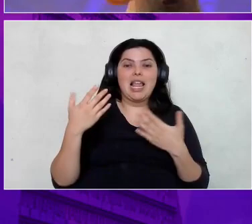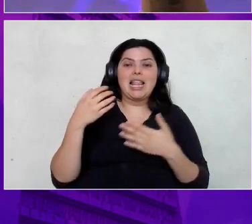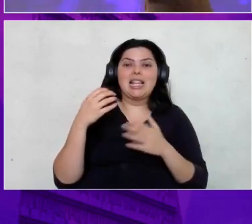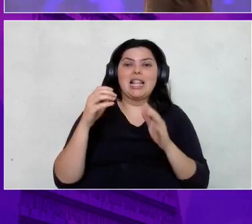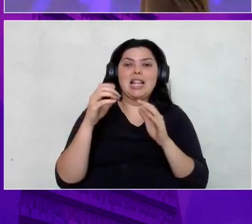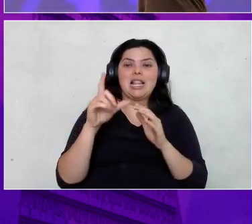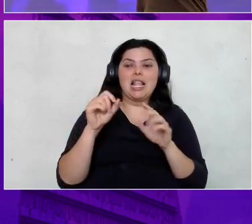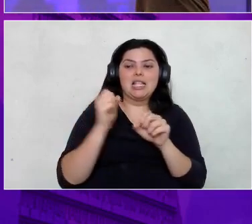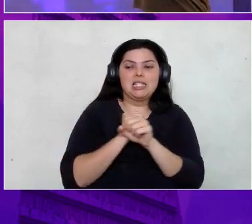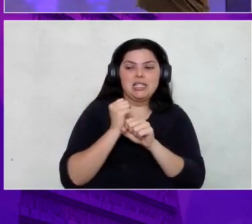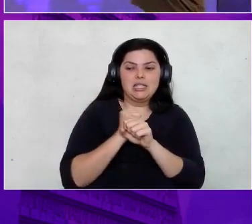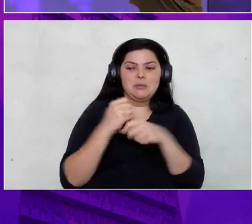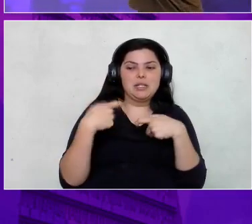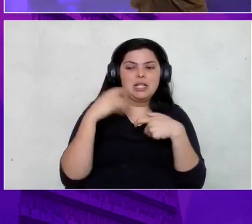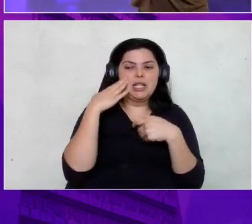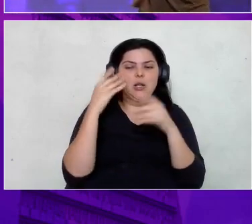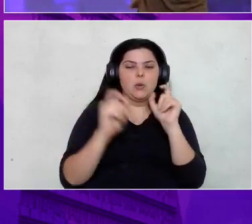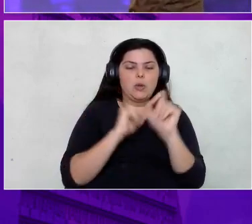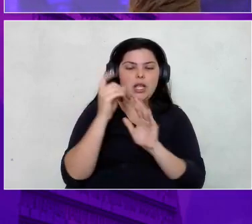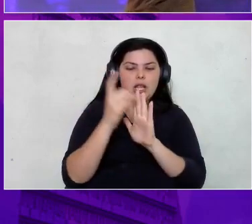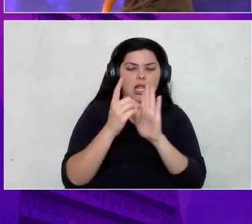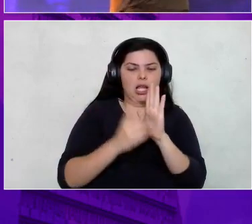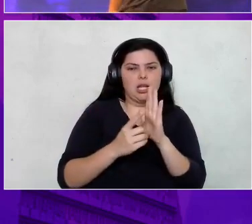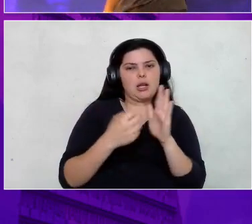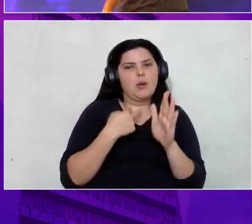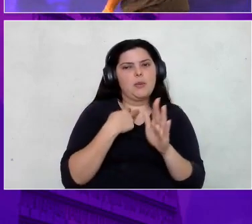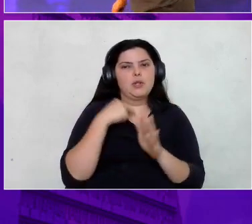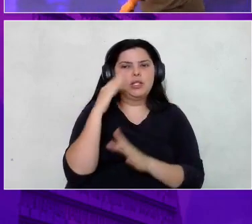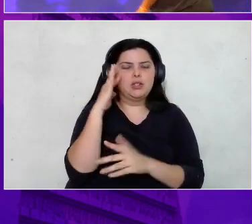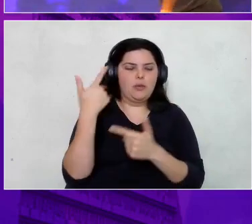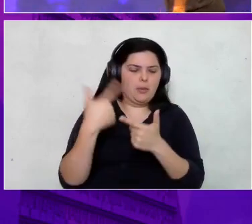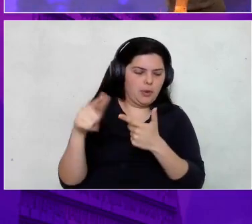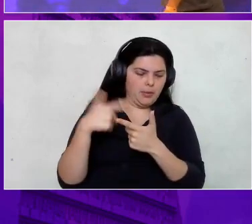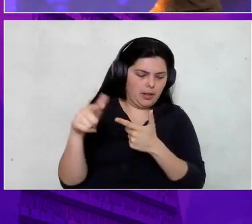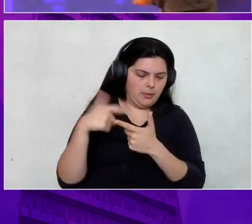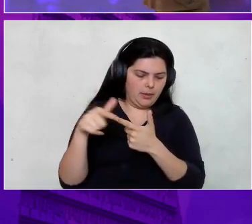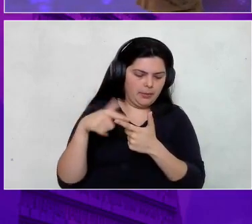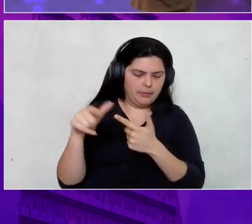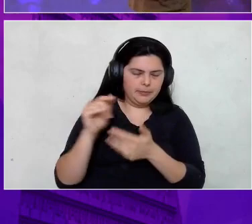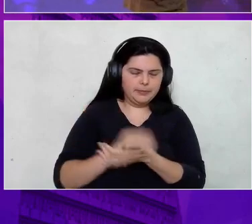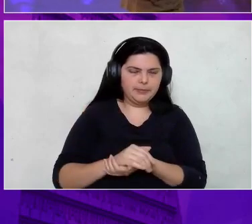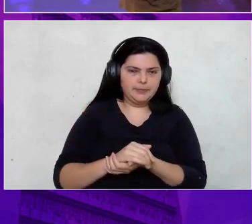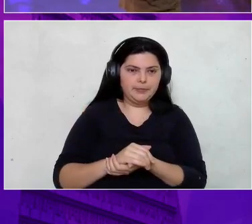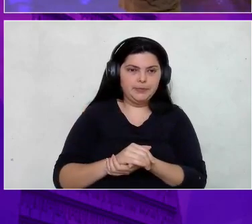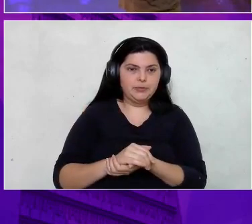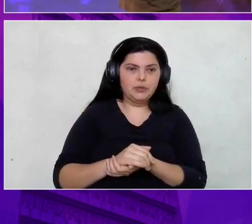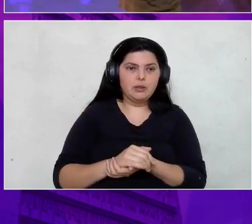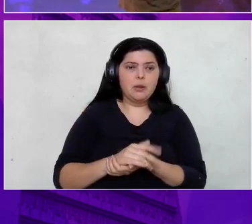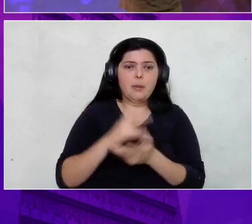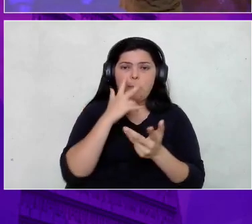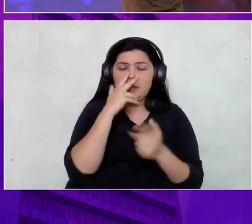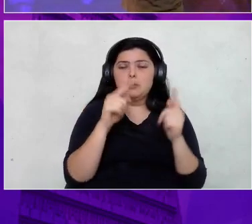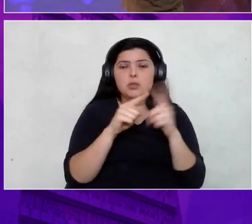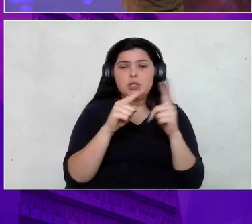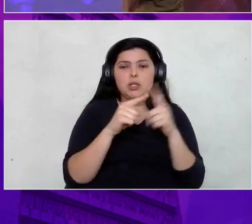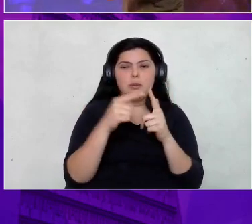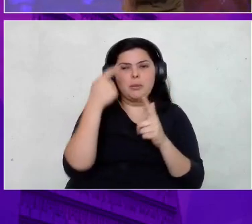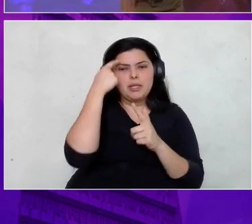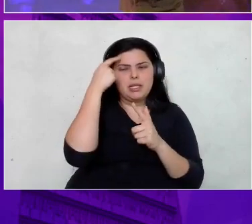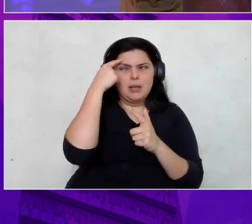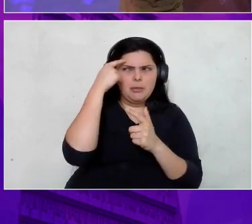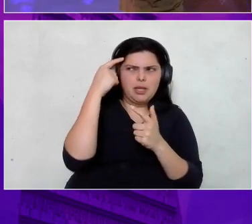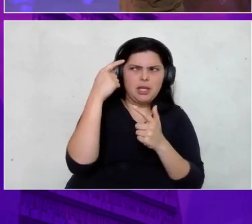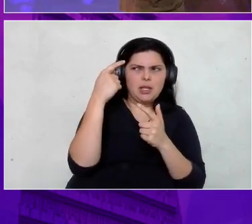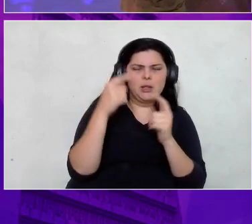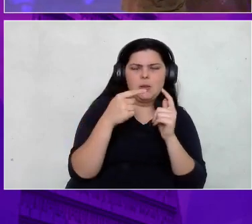entender o seguinte: não podemos resolver os nossos problemas com o mesmo nível de pensamento, com o mesmo tipo de